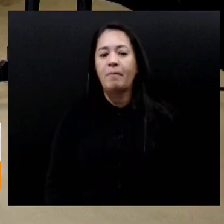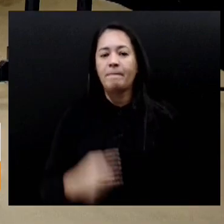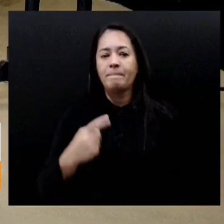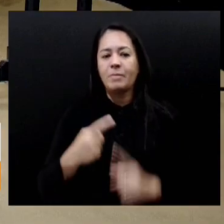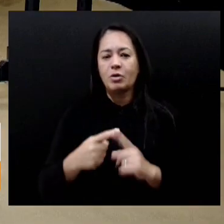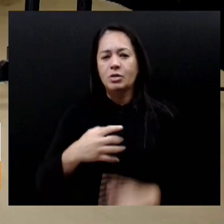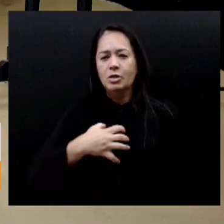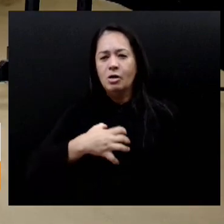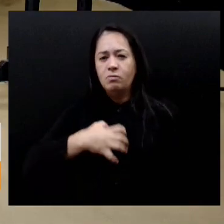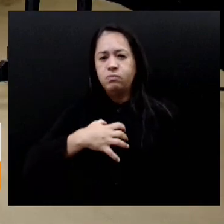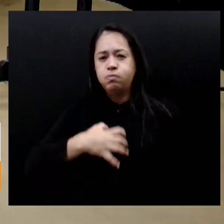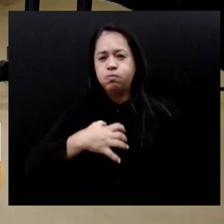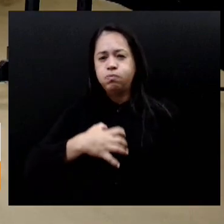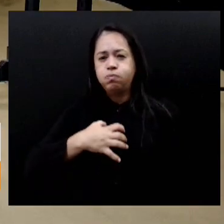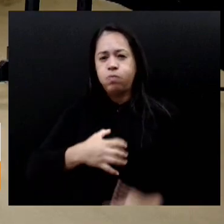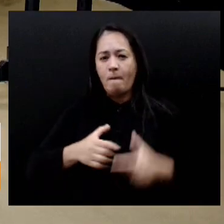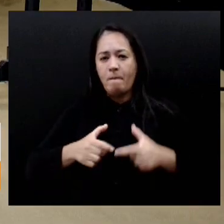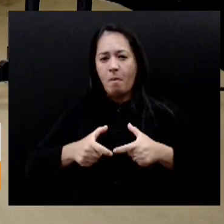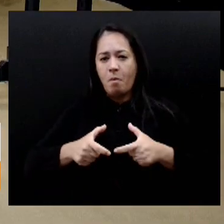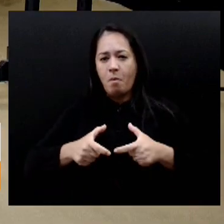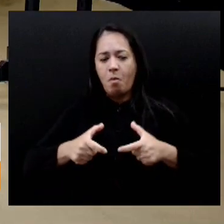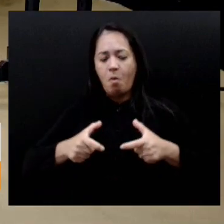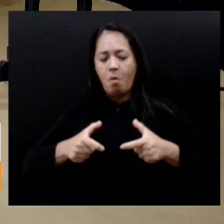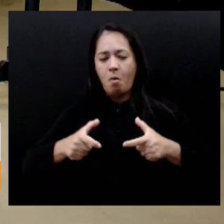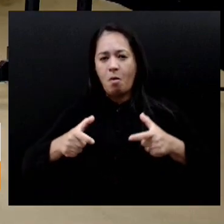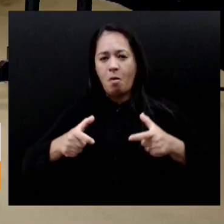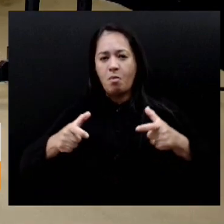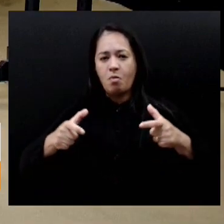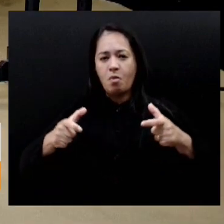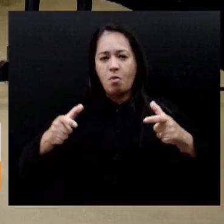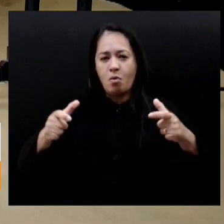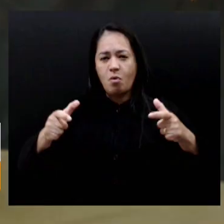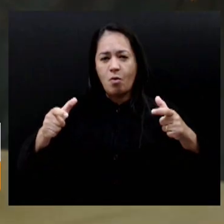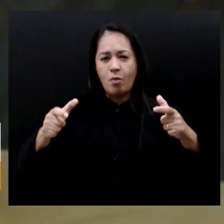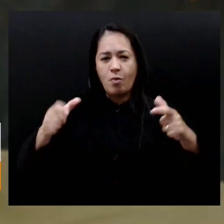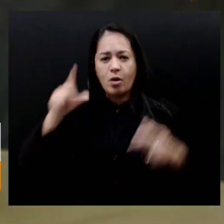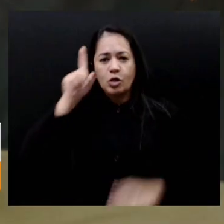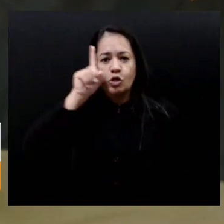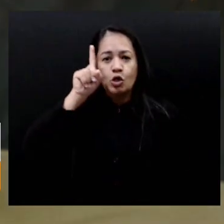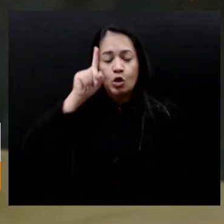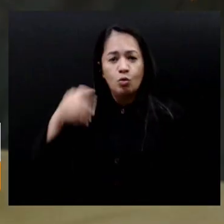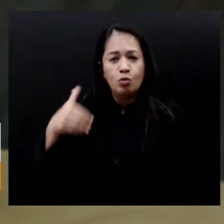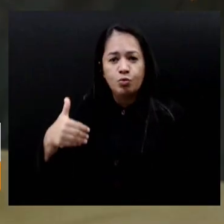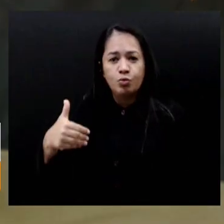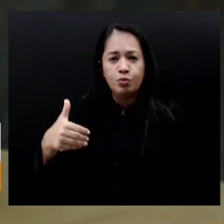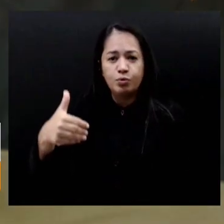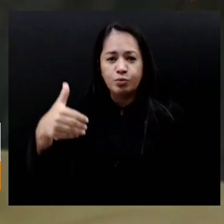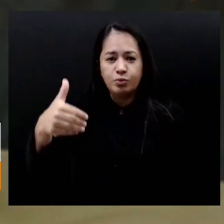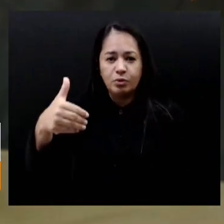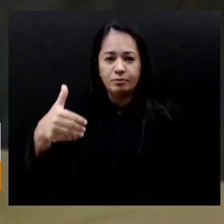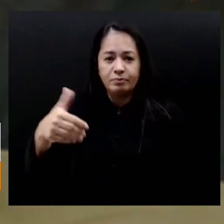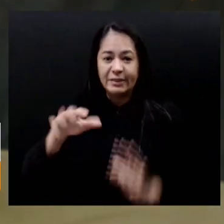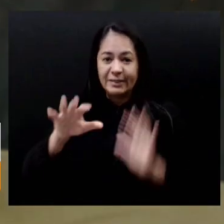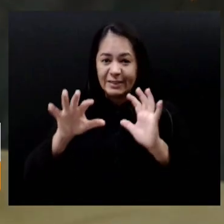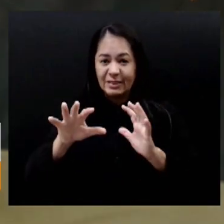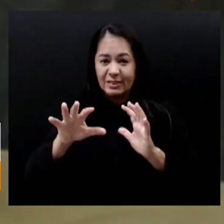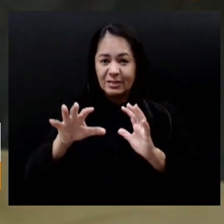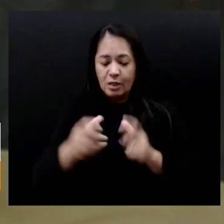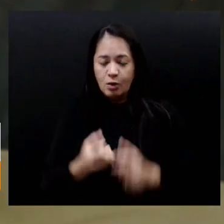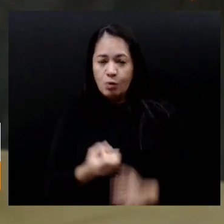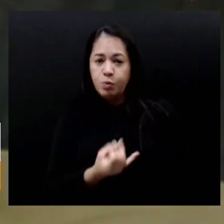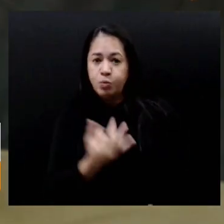né, uma raiva que ela vai se acumulando e vai aumentando dia a dia. E esse acúmulo da raiva, ele